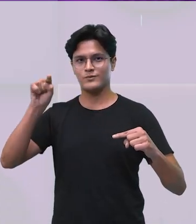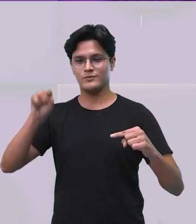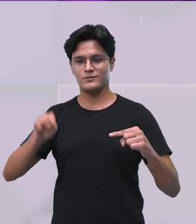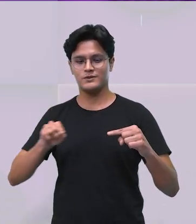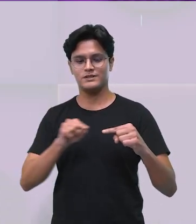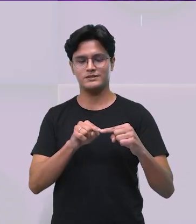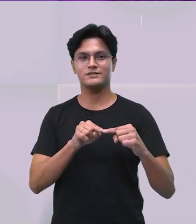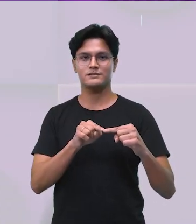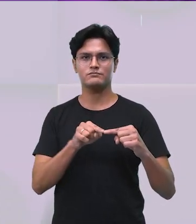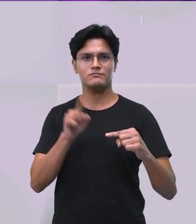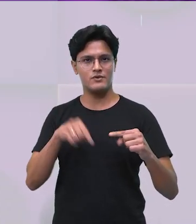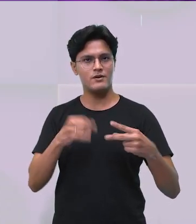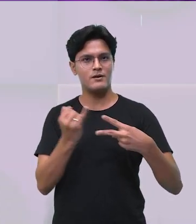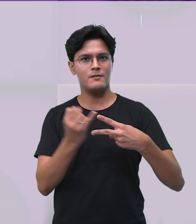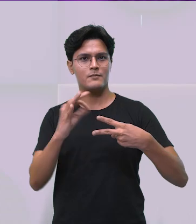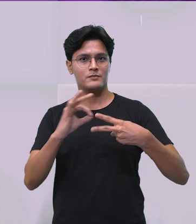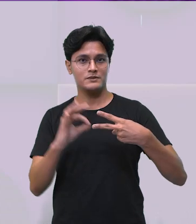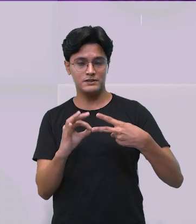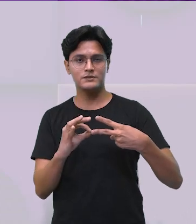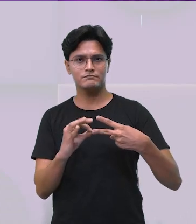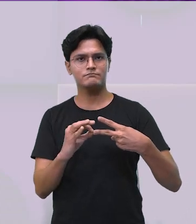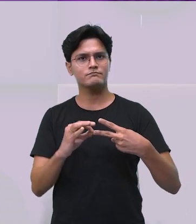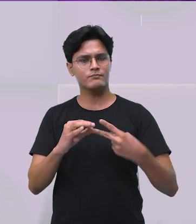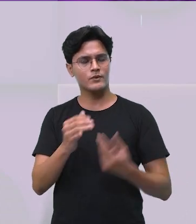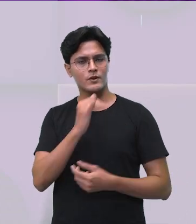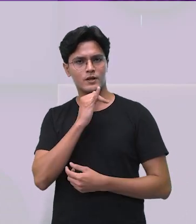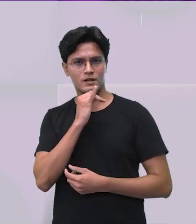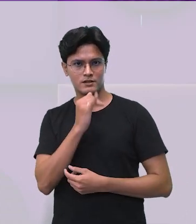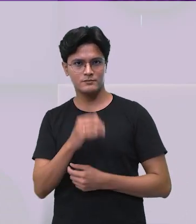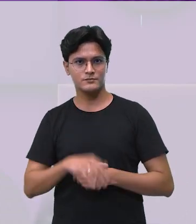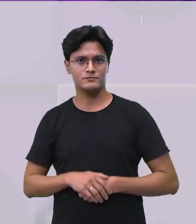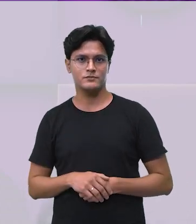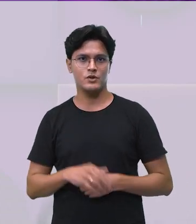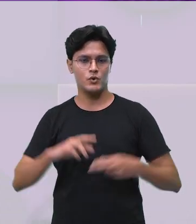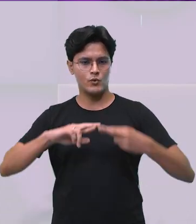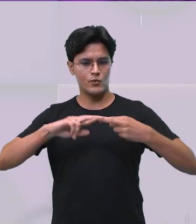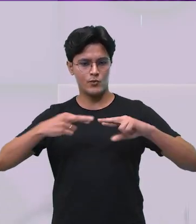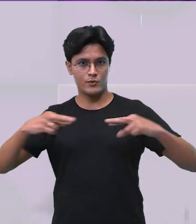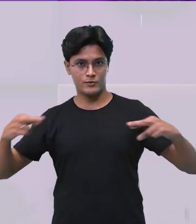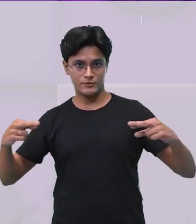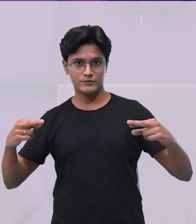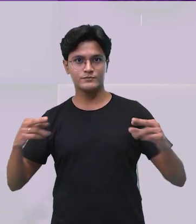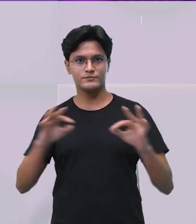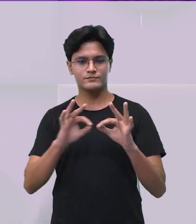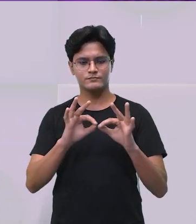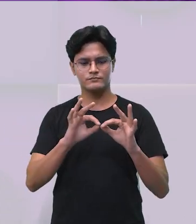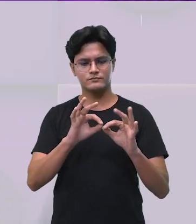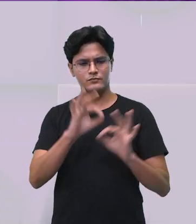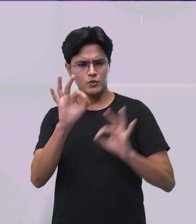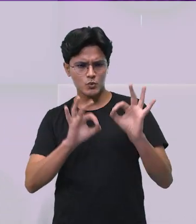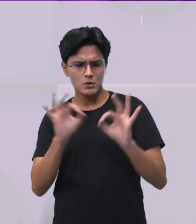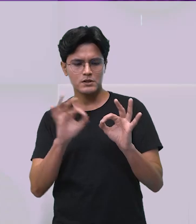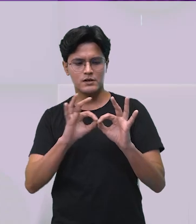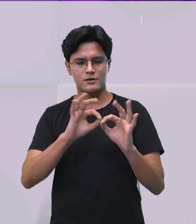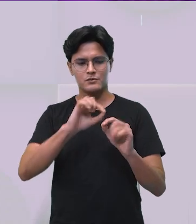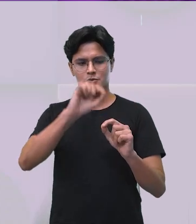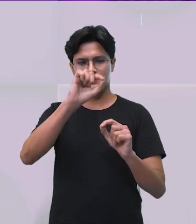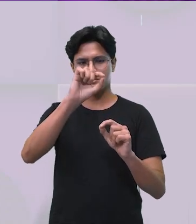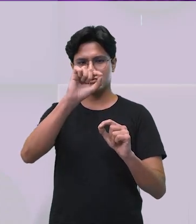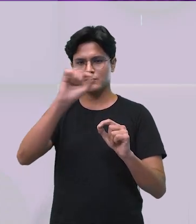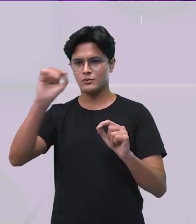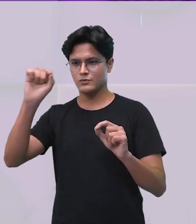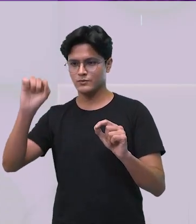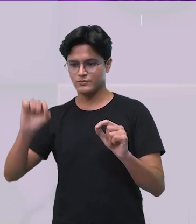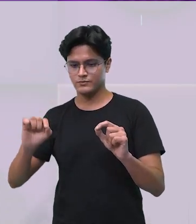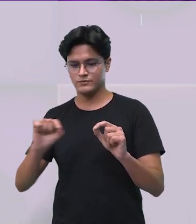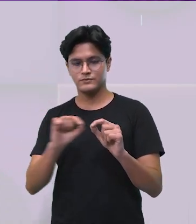você pegando um barbante e dobrando esse barbante e fazendo ali um quadrado. Então,